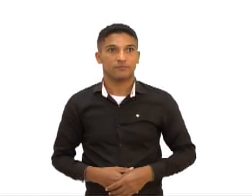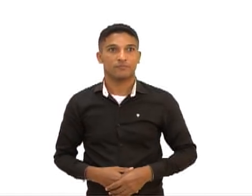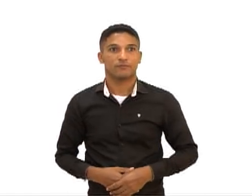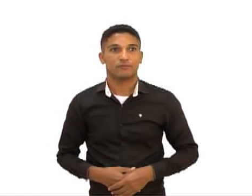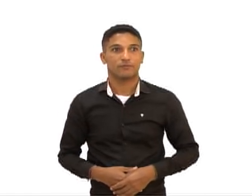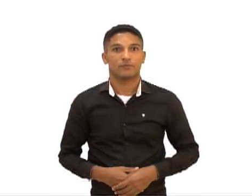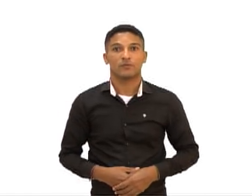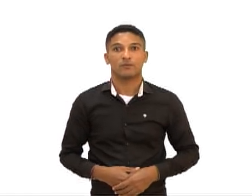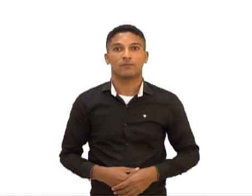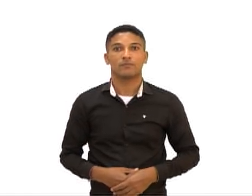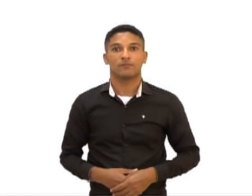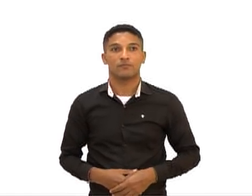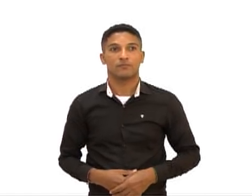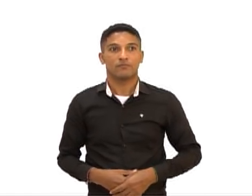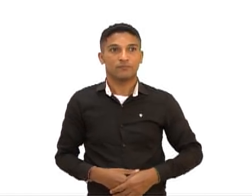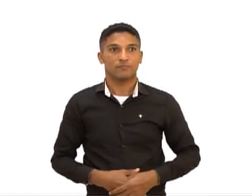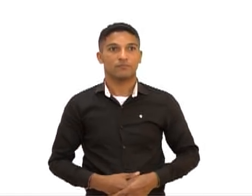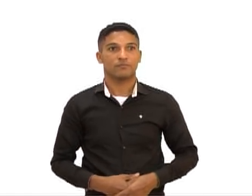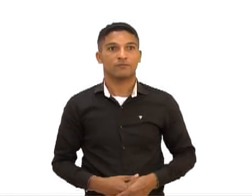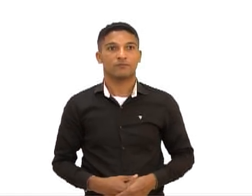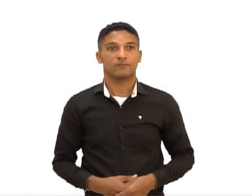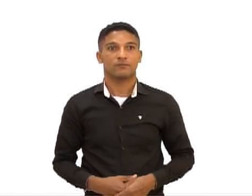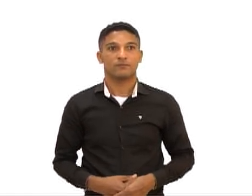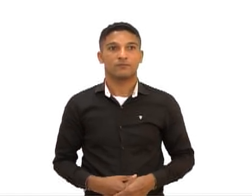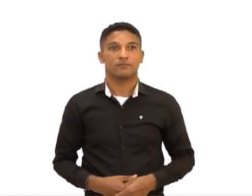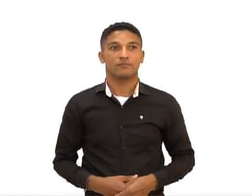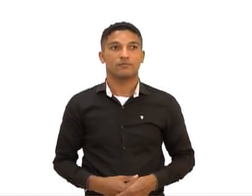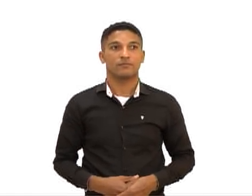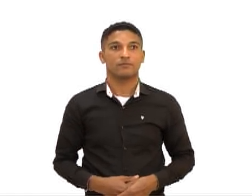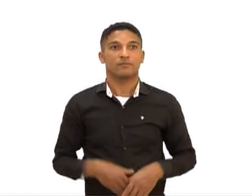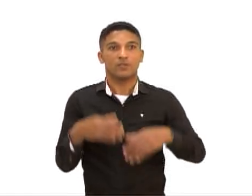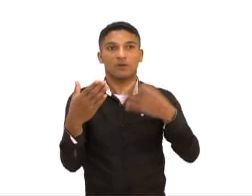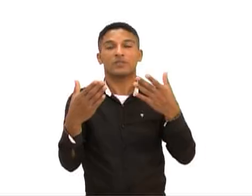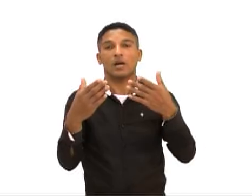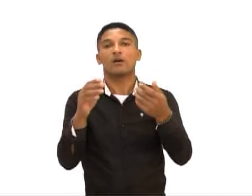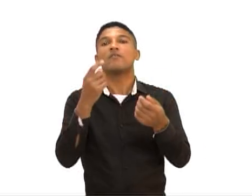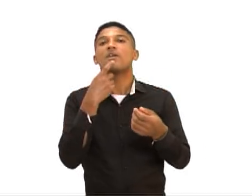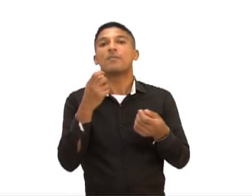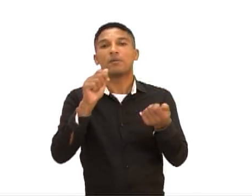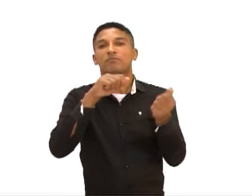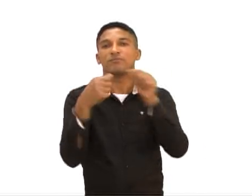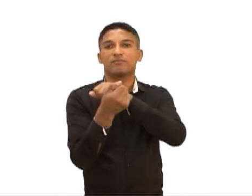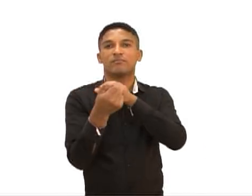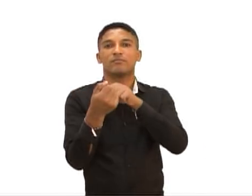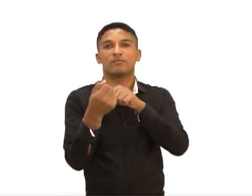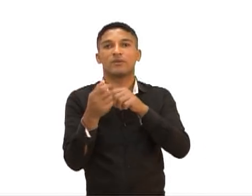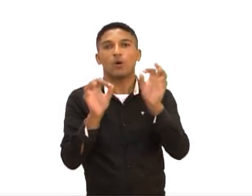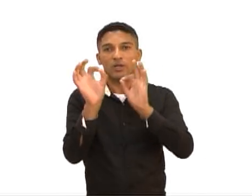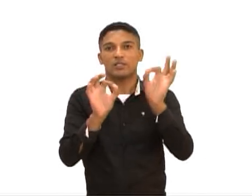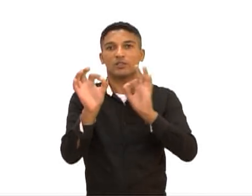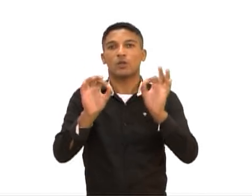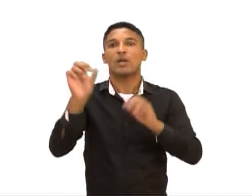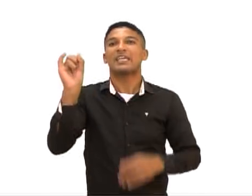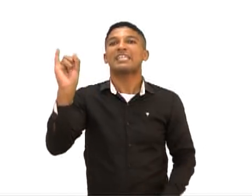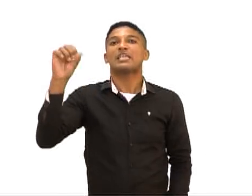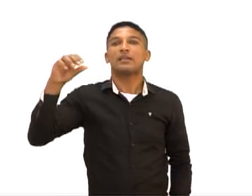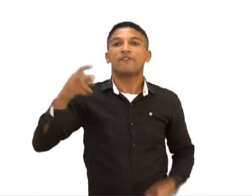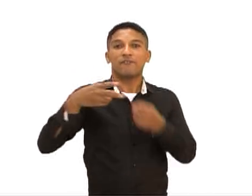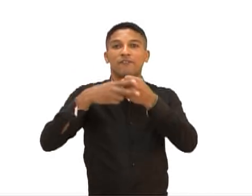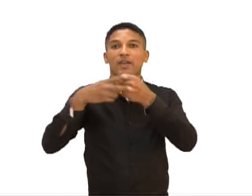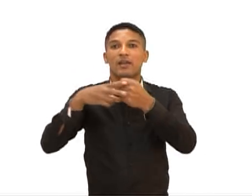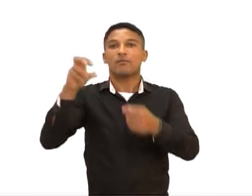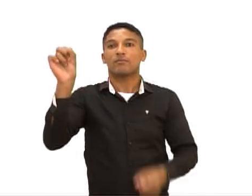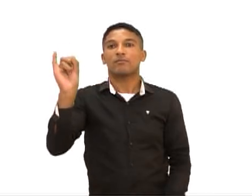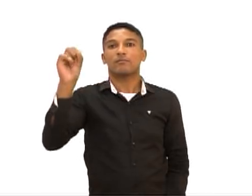ajudemos, que vós ajudeis e que eles ajudem. E aí sim eu consigo elaborar o imperativo afirmativo. Então, quando